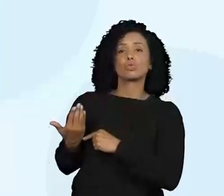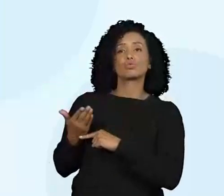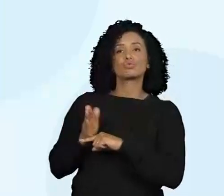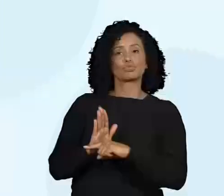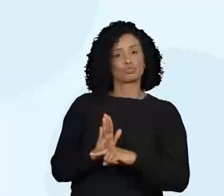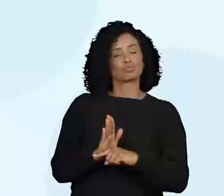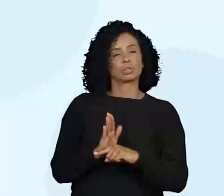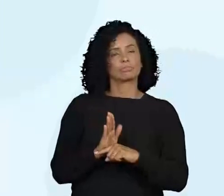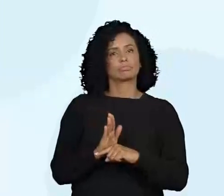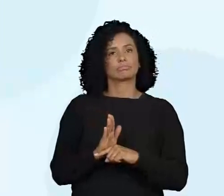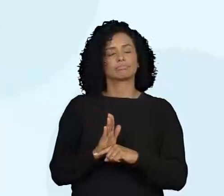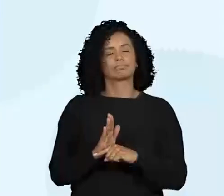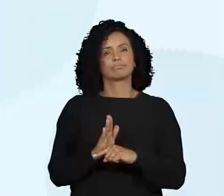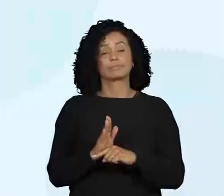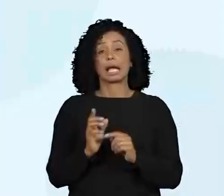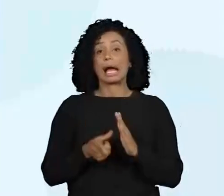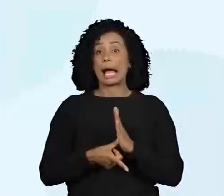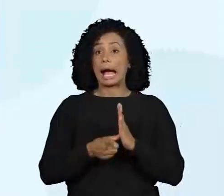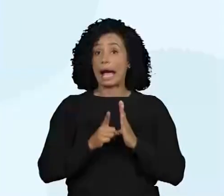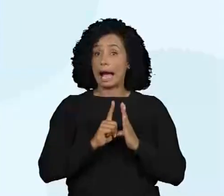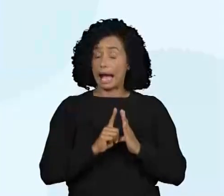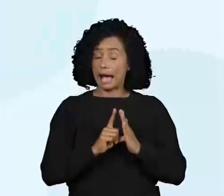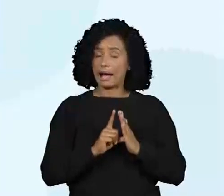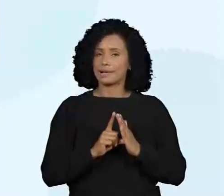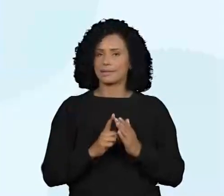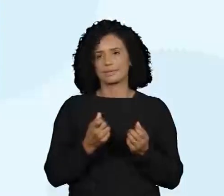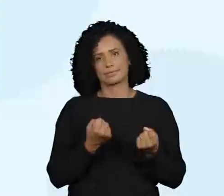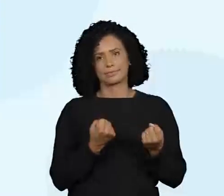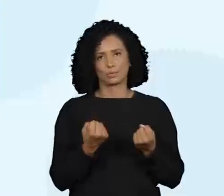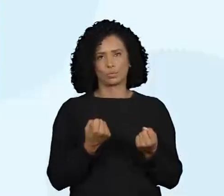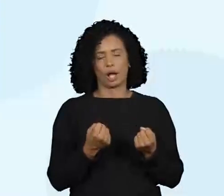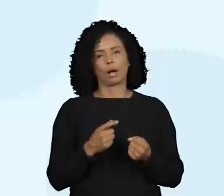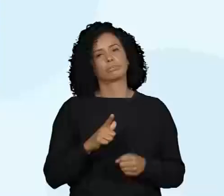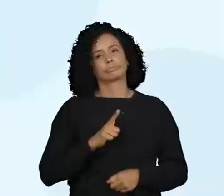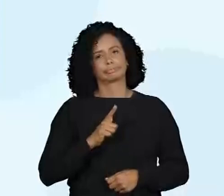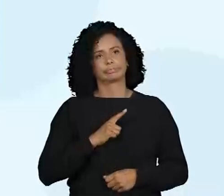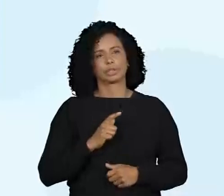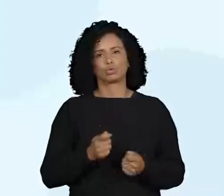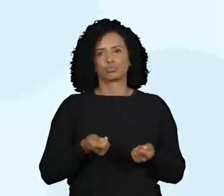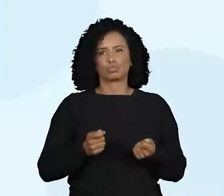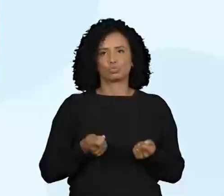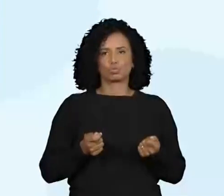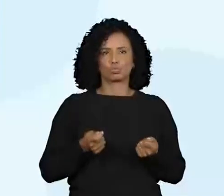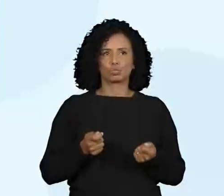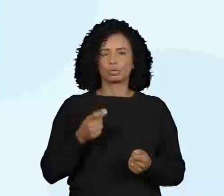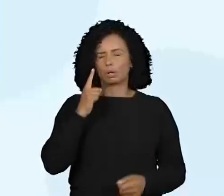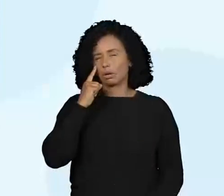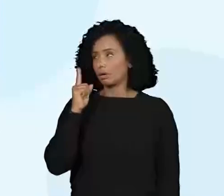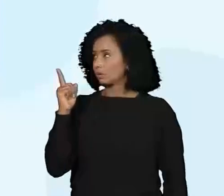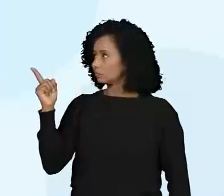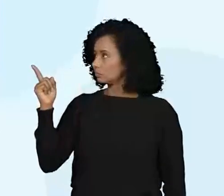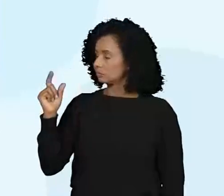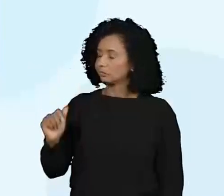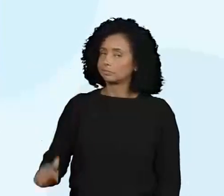veículos a vapor. Então a gente percebe aqui, na primeira imagem,